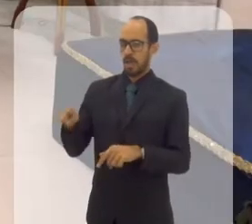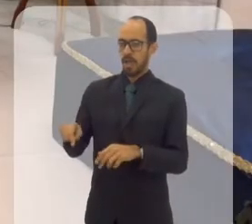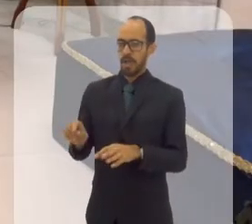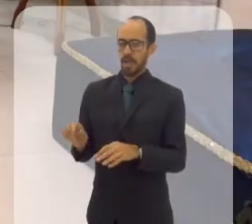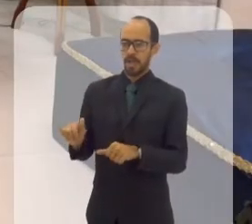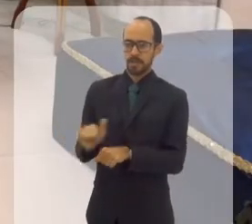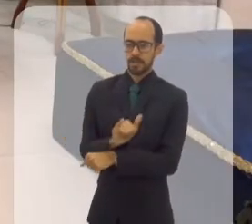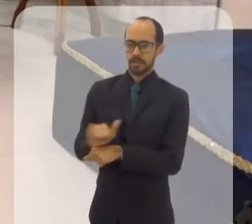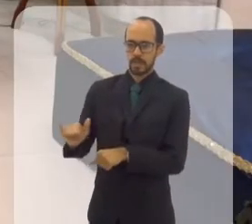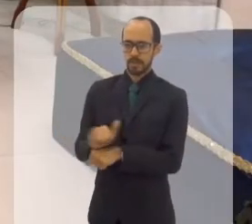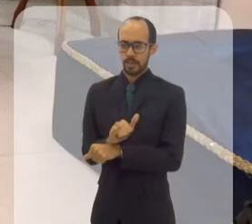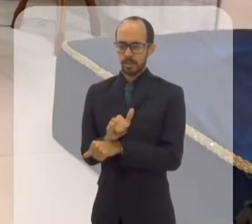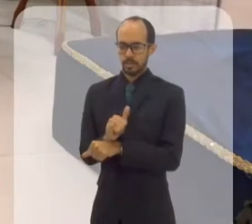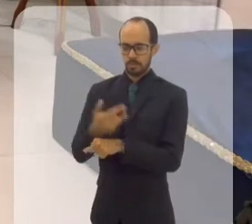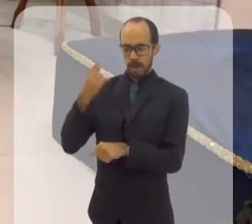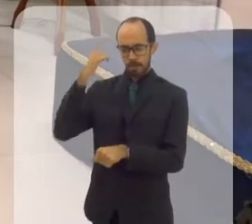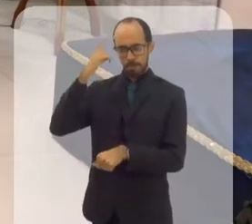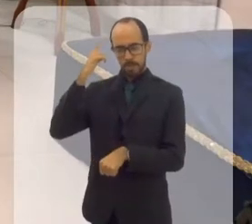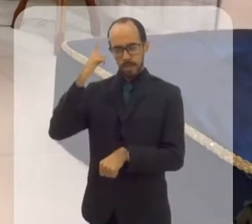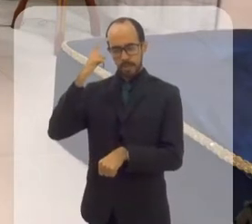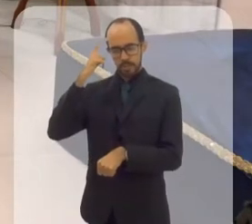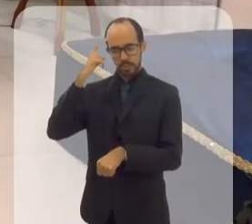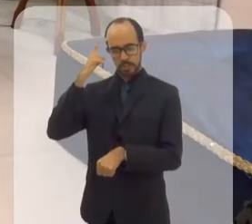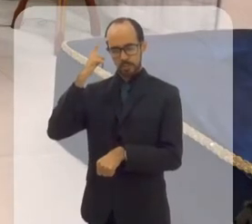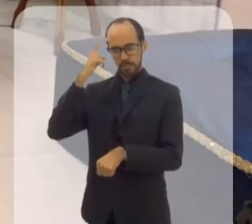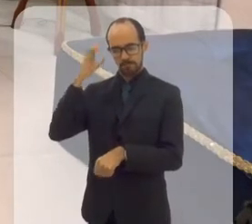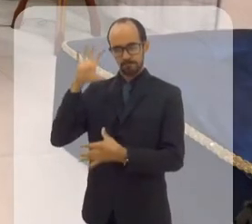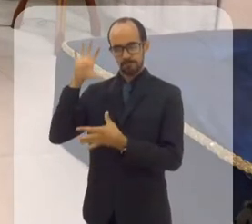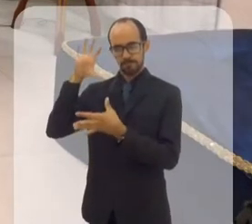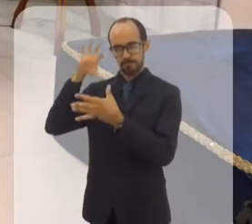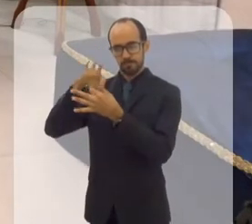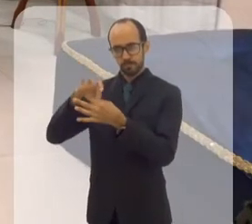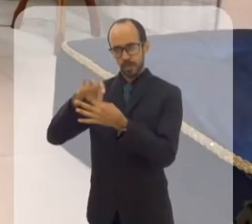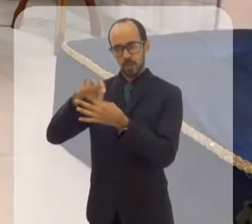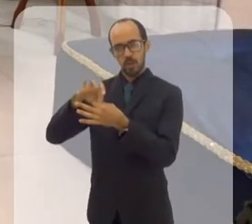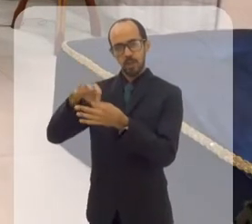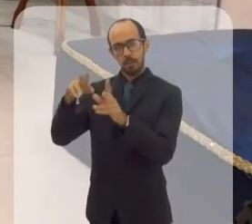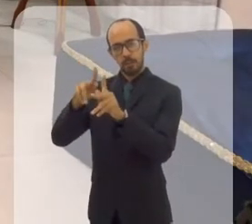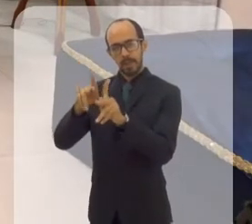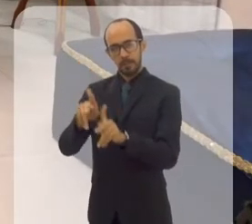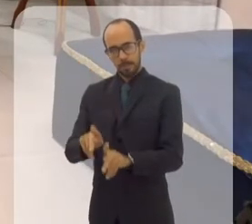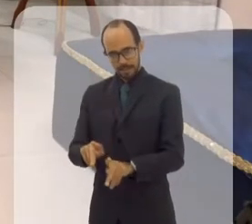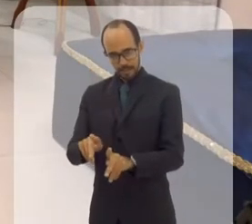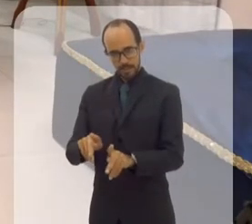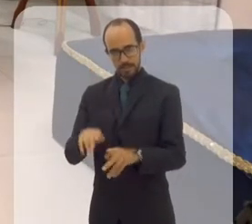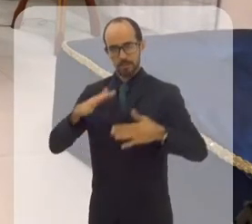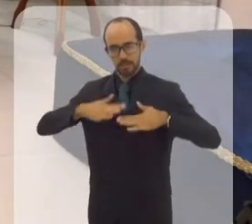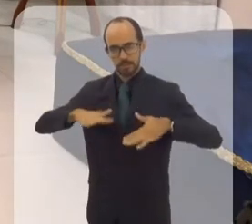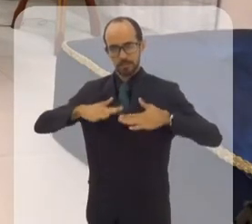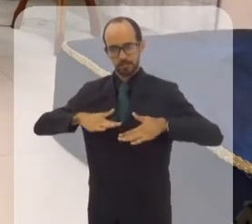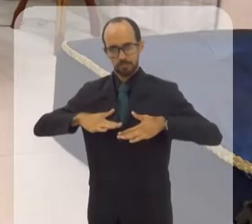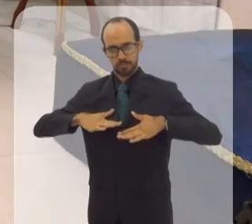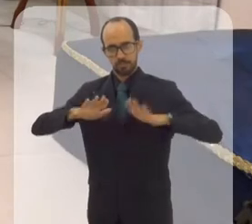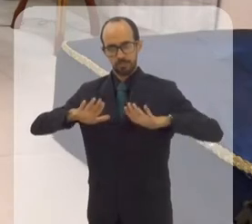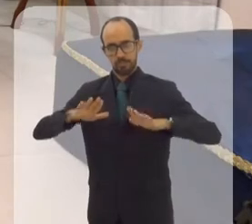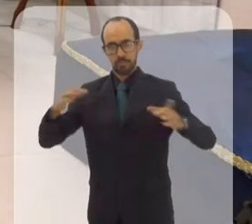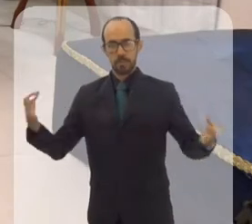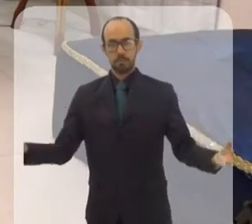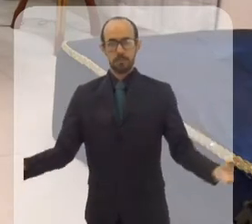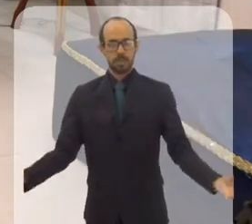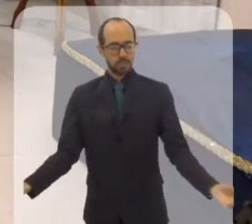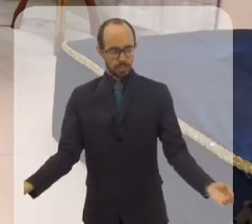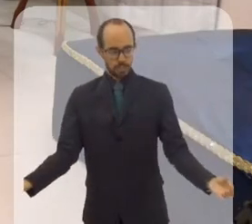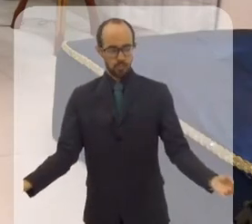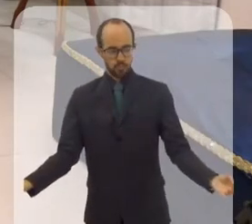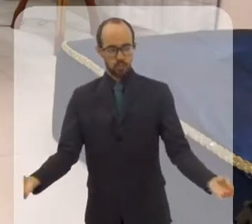são técnicas para você concentrar a mente e acalmar a mente. Ah, agora, a